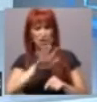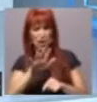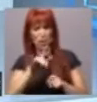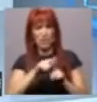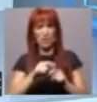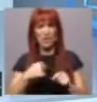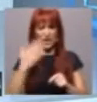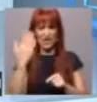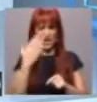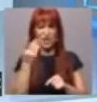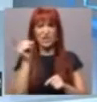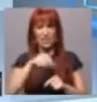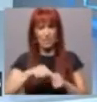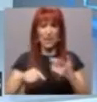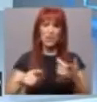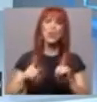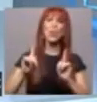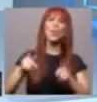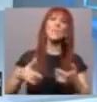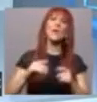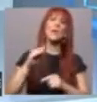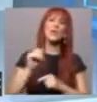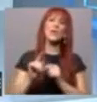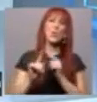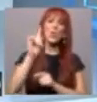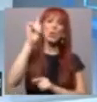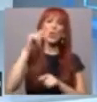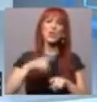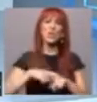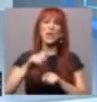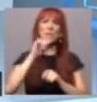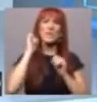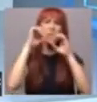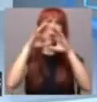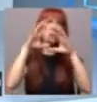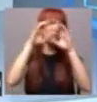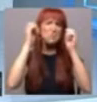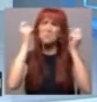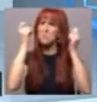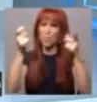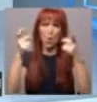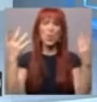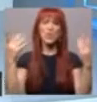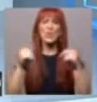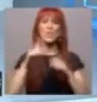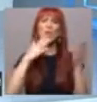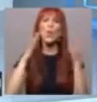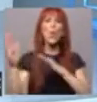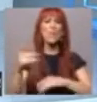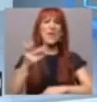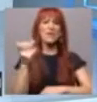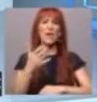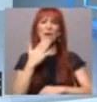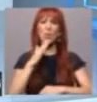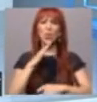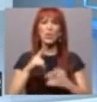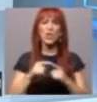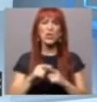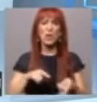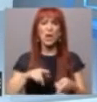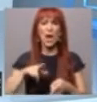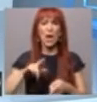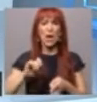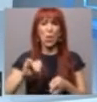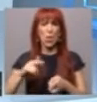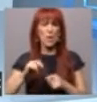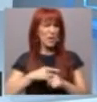para os próximos dias. Começando então pela região norte, período de céu em geral pouco nublado, o vento será fraco a moderado do quadrante oeste e